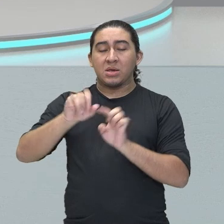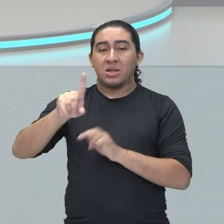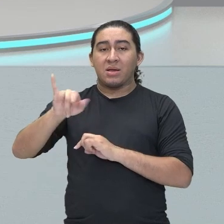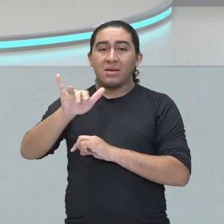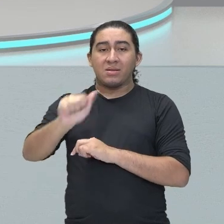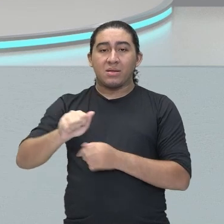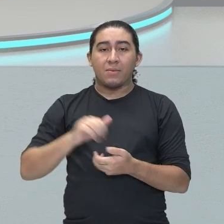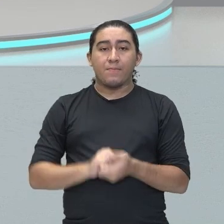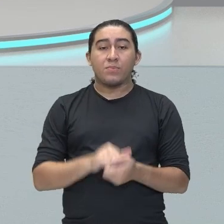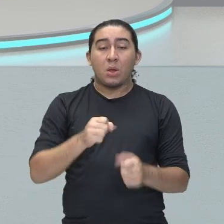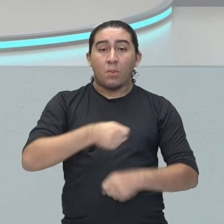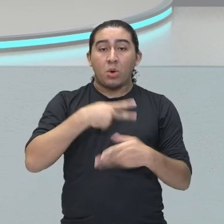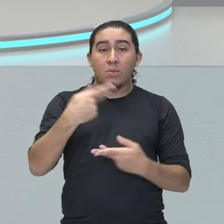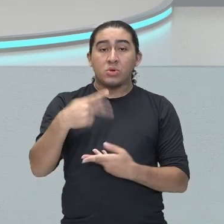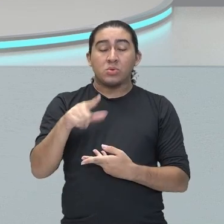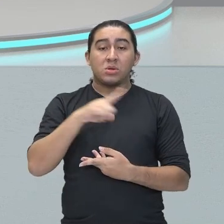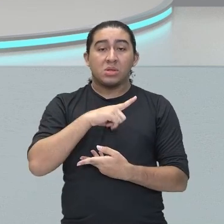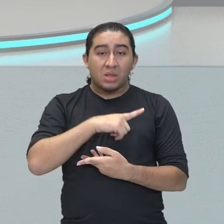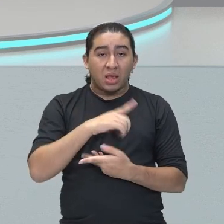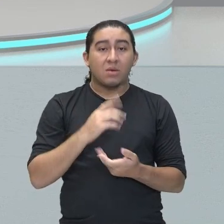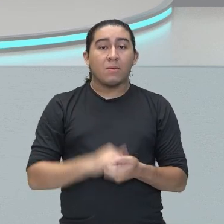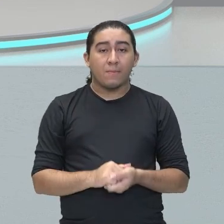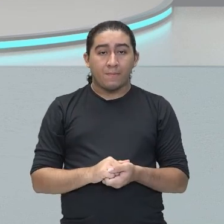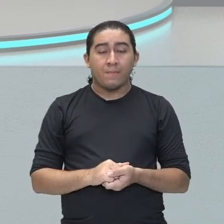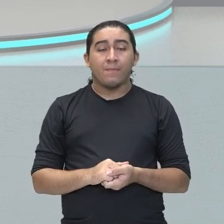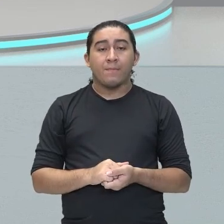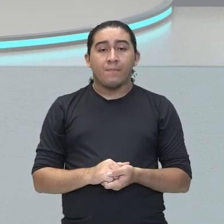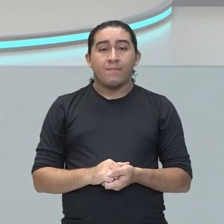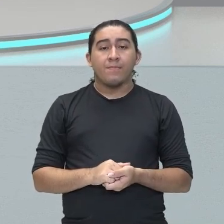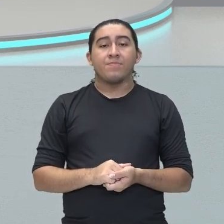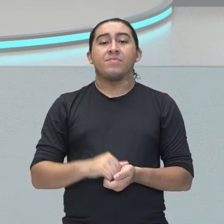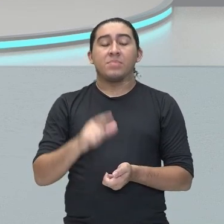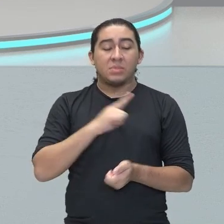Camões contém proposição,